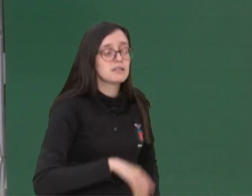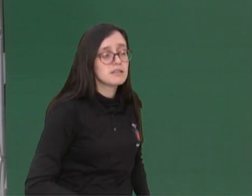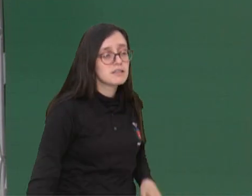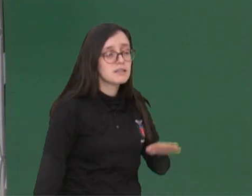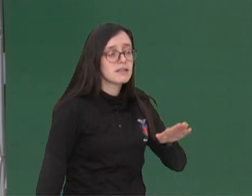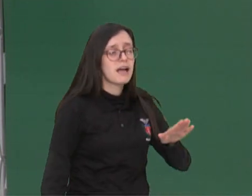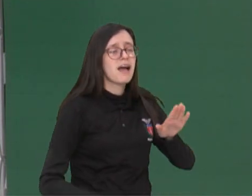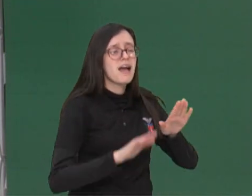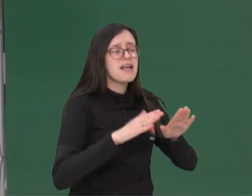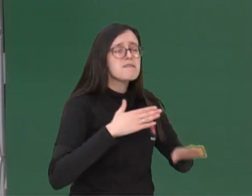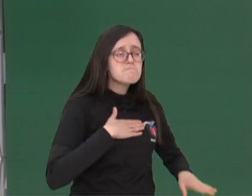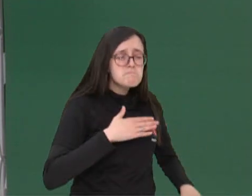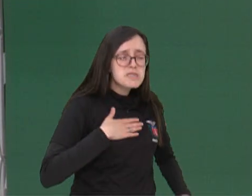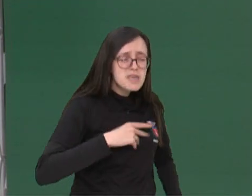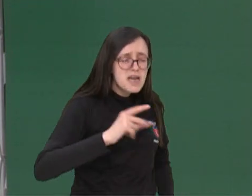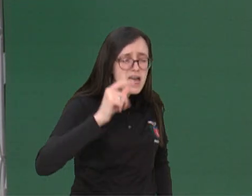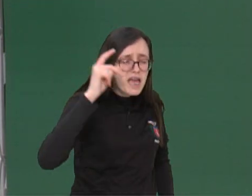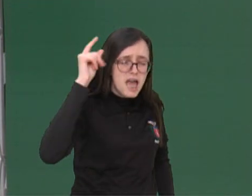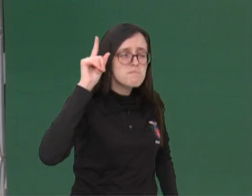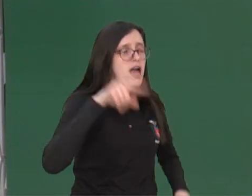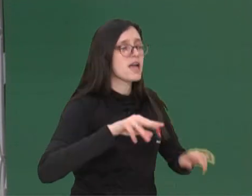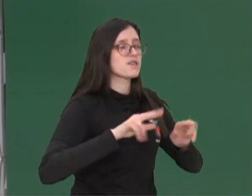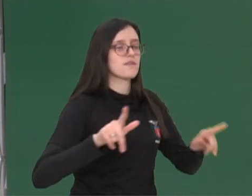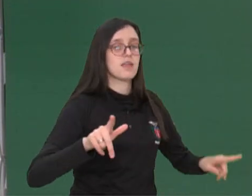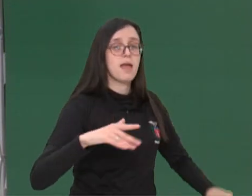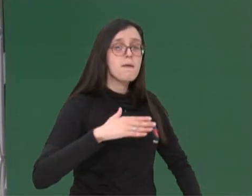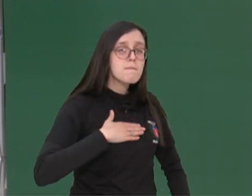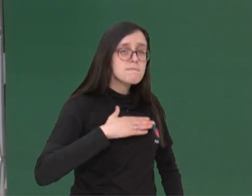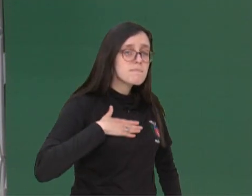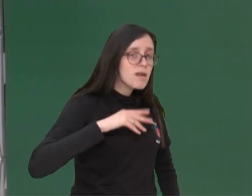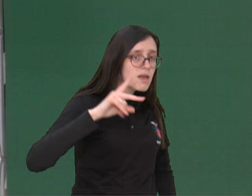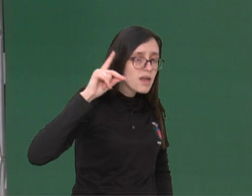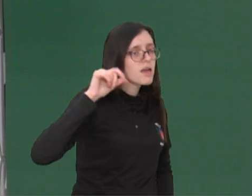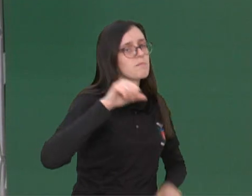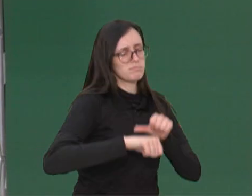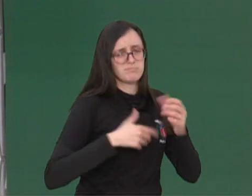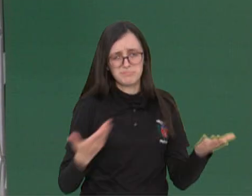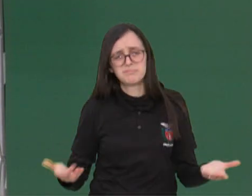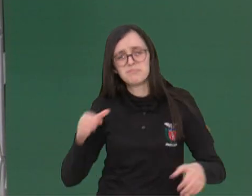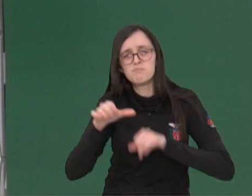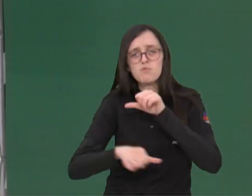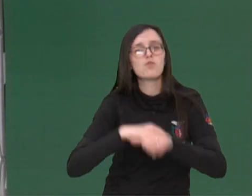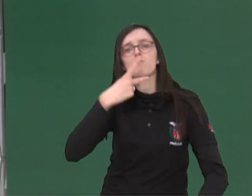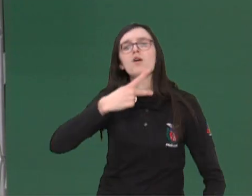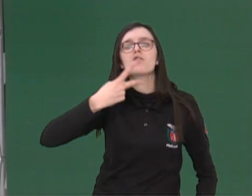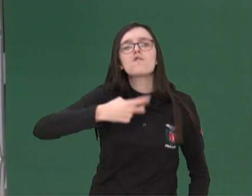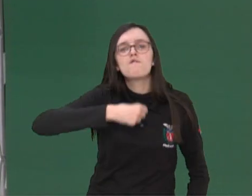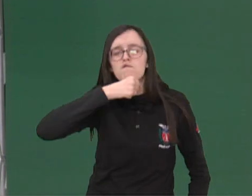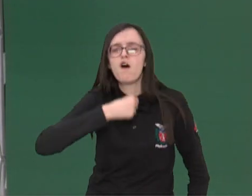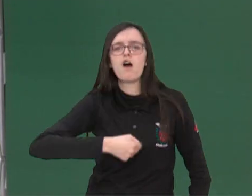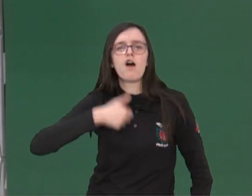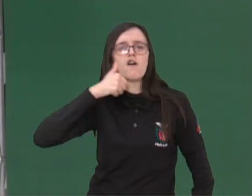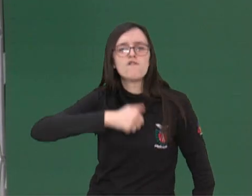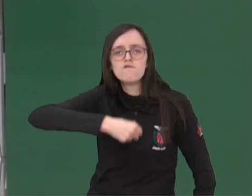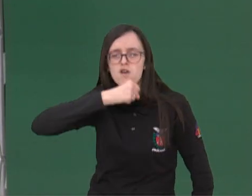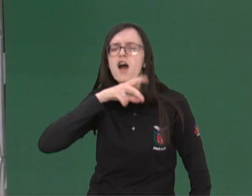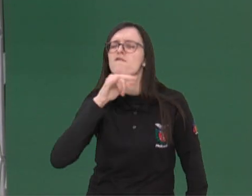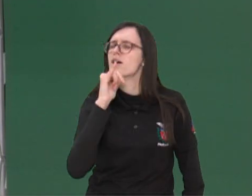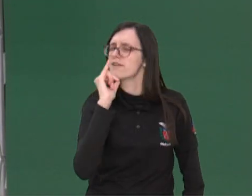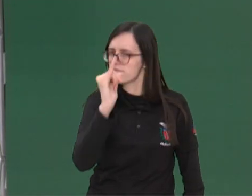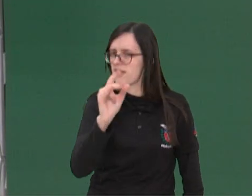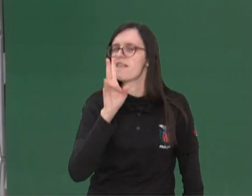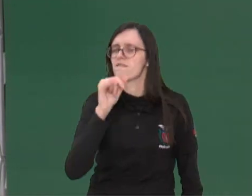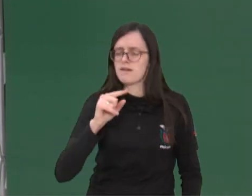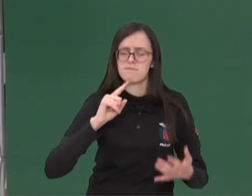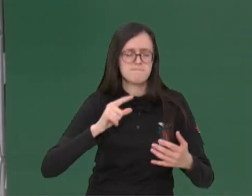você: na minha época era diferente. Sim, mudou. A sua bisavó, a sua avó vão te falar muito